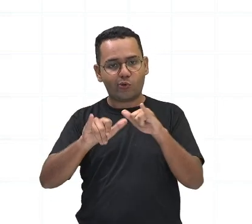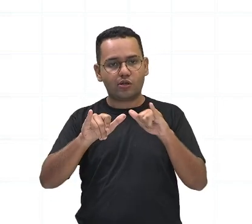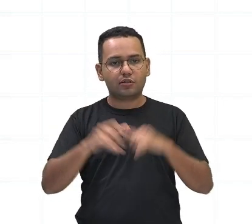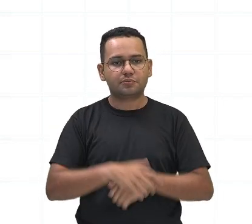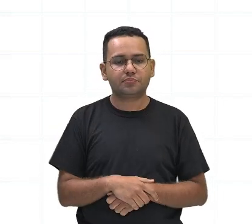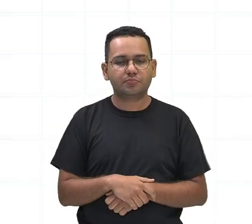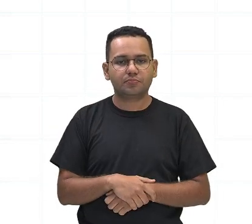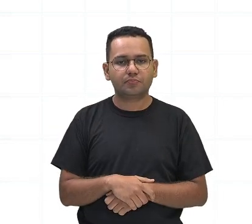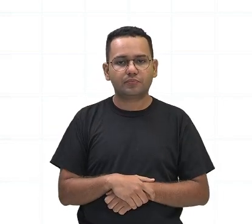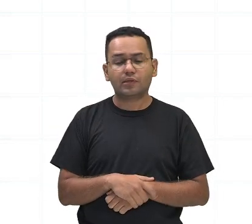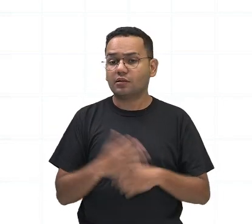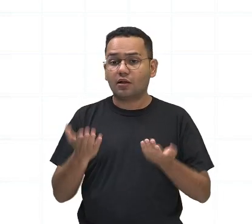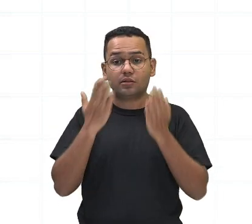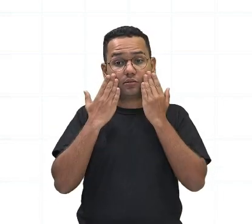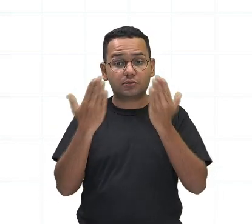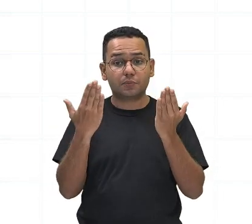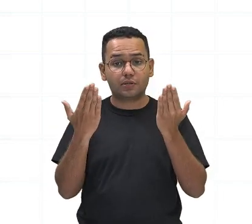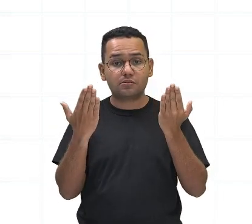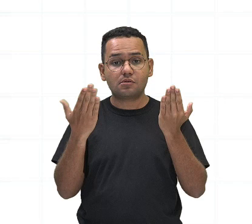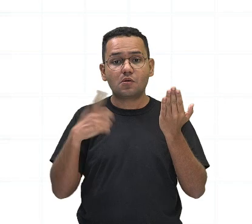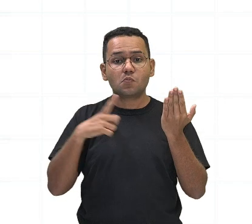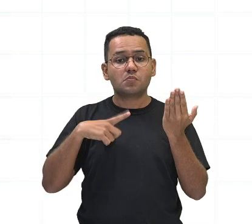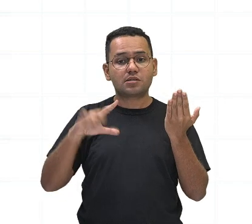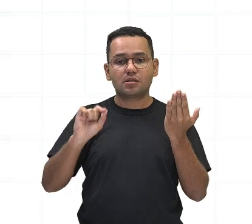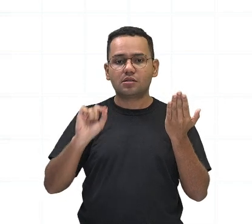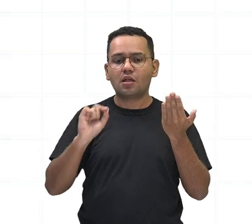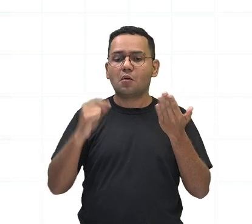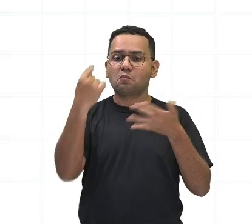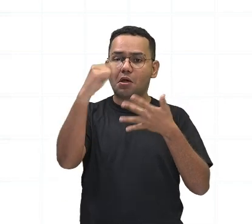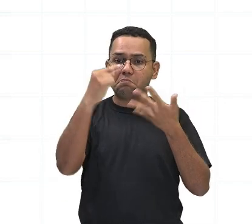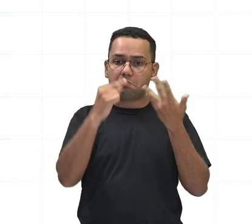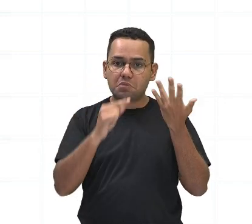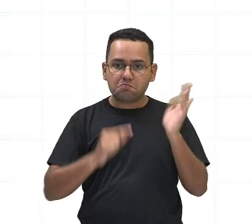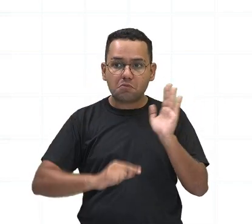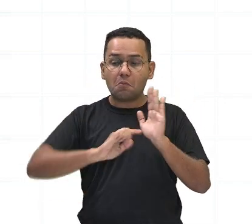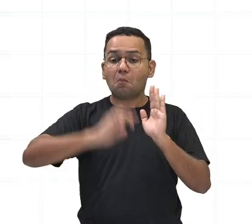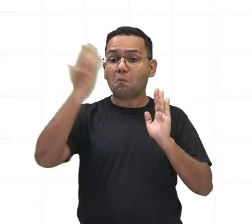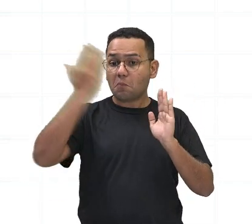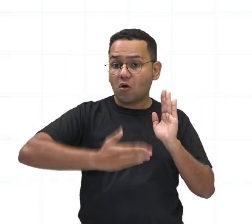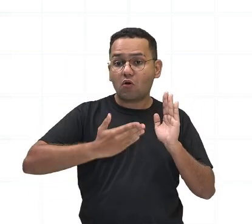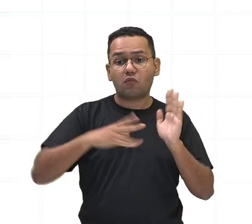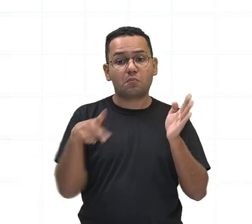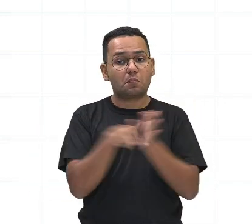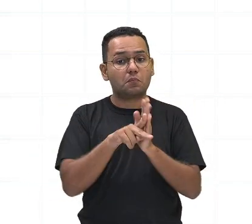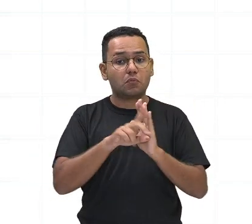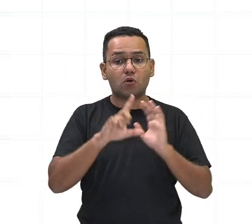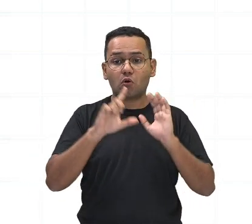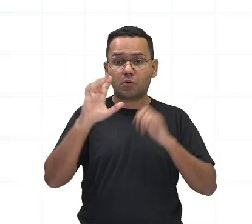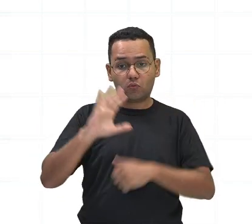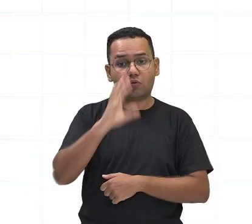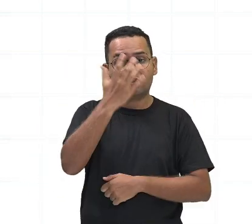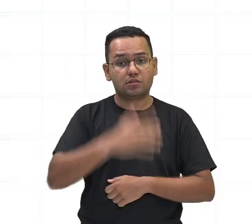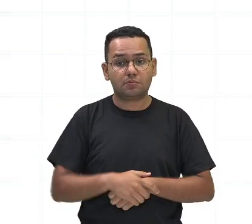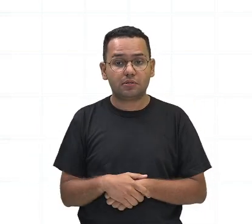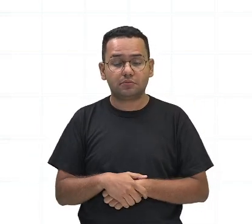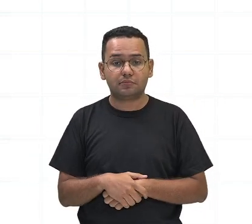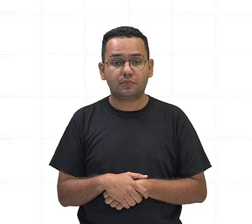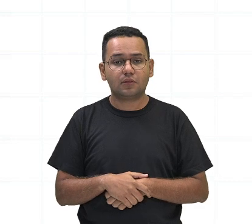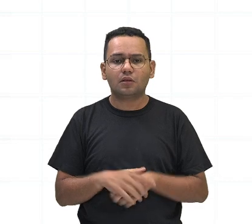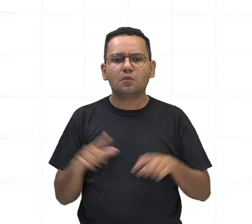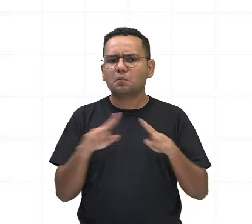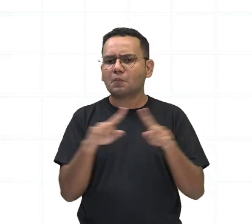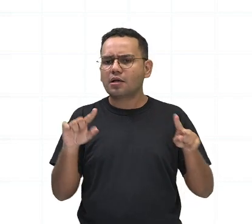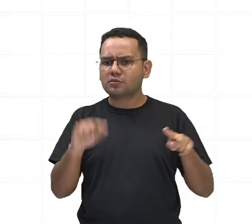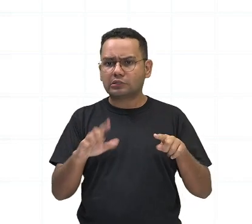qual apresenta somente os fatos de tal acontecimento. Então, eu tenho uma notícia, eu só vou